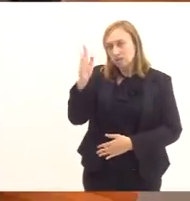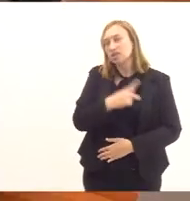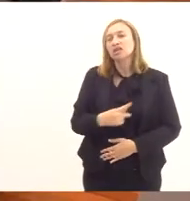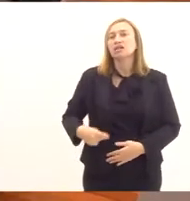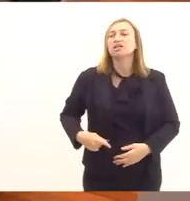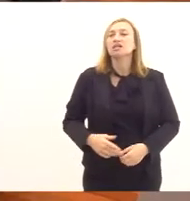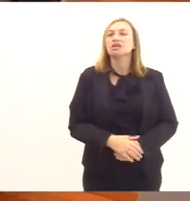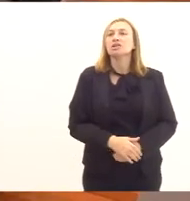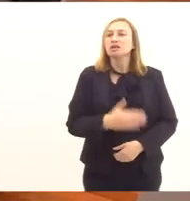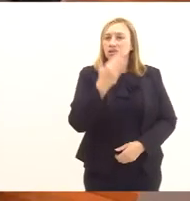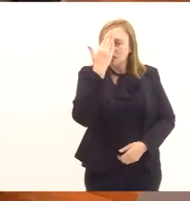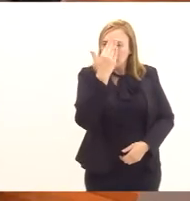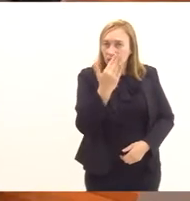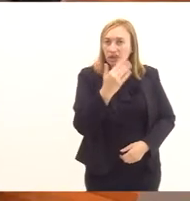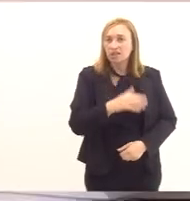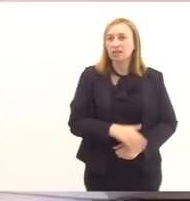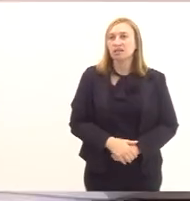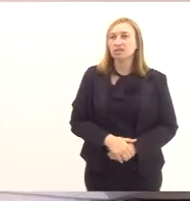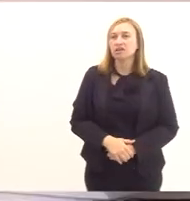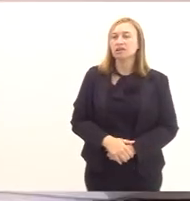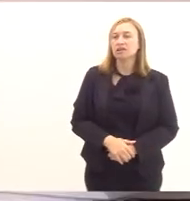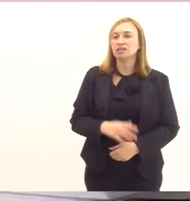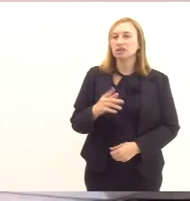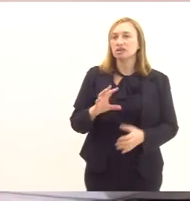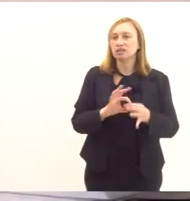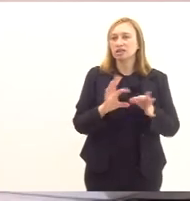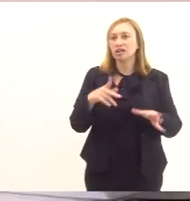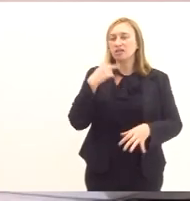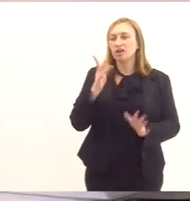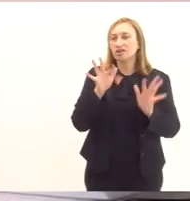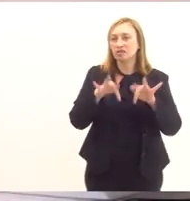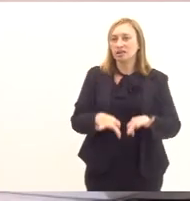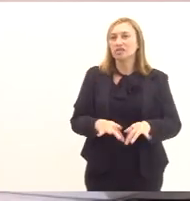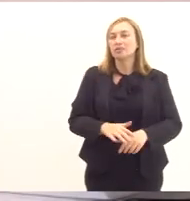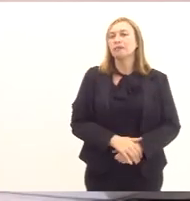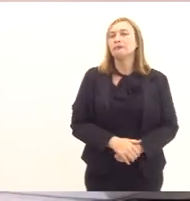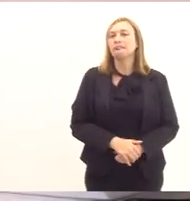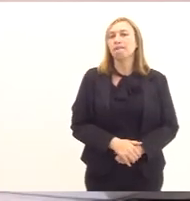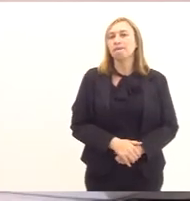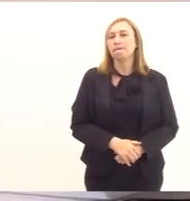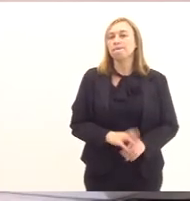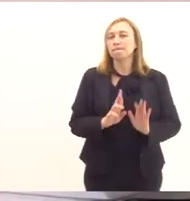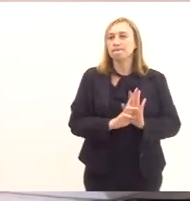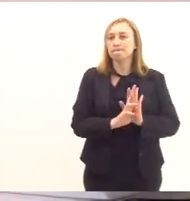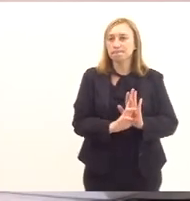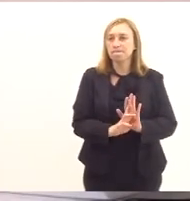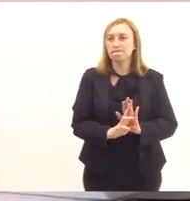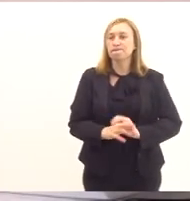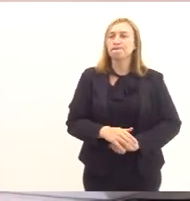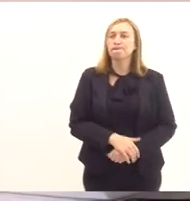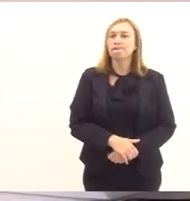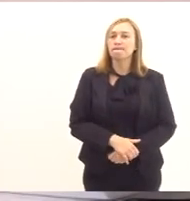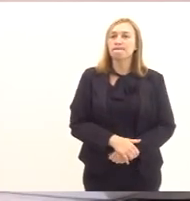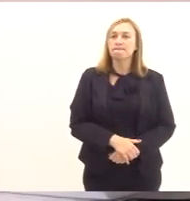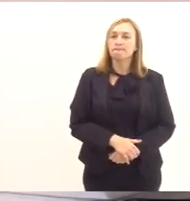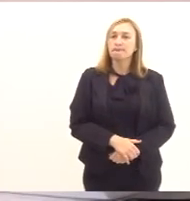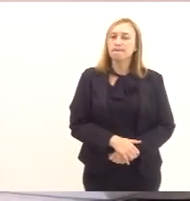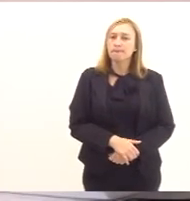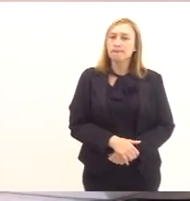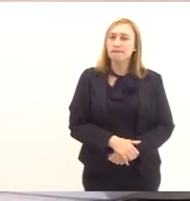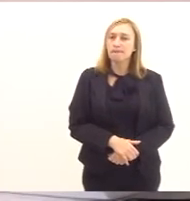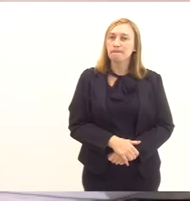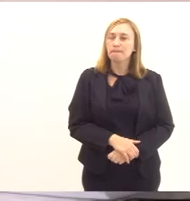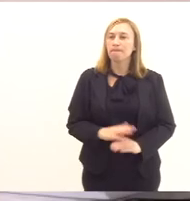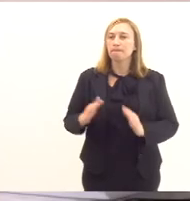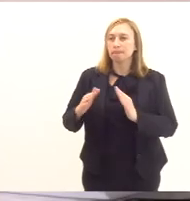e o que agradeço e passo a palavra aqui para gente encerrar pode representar a representação conforme de